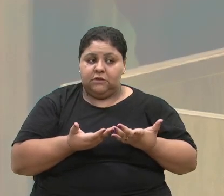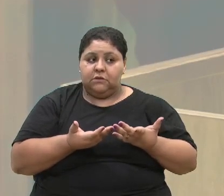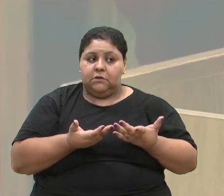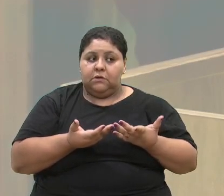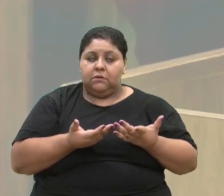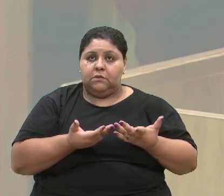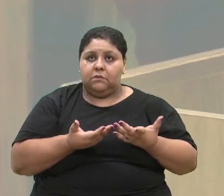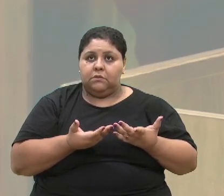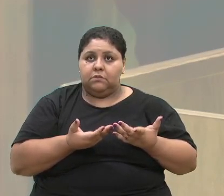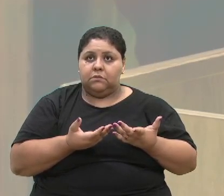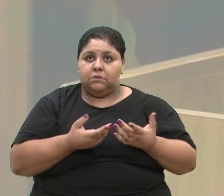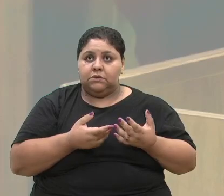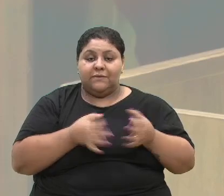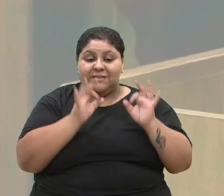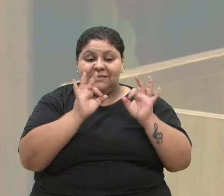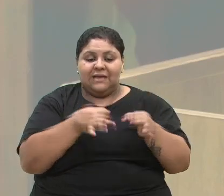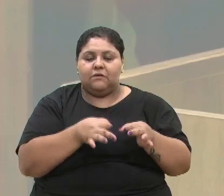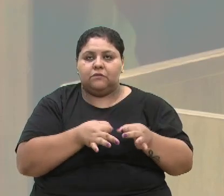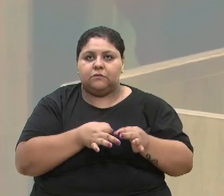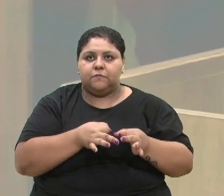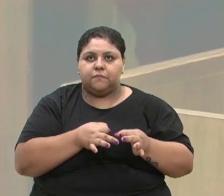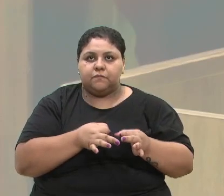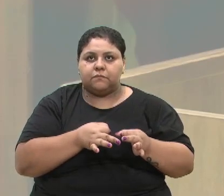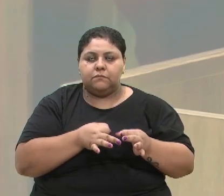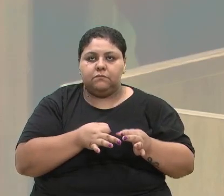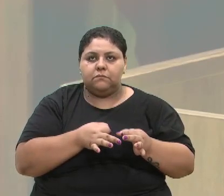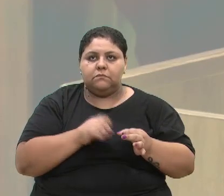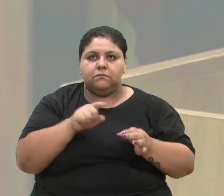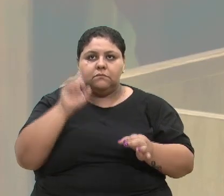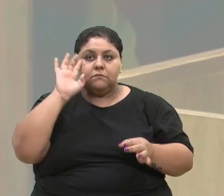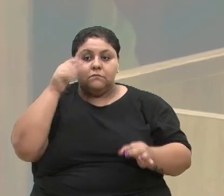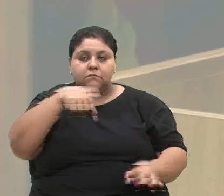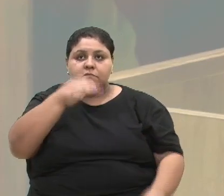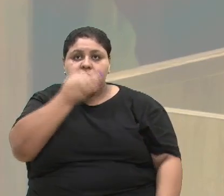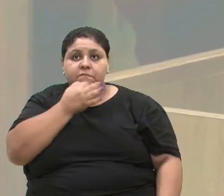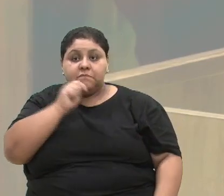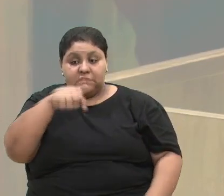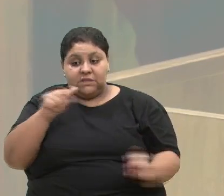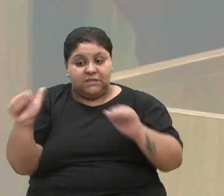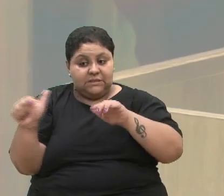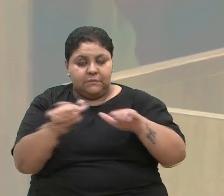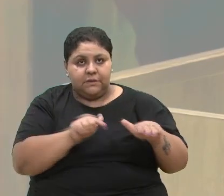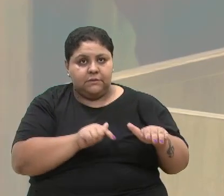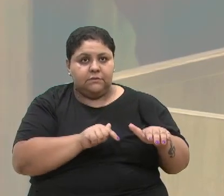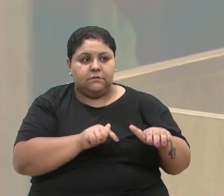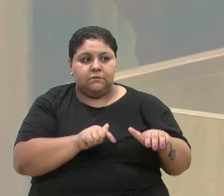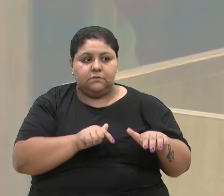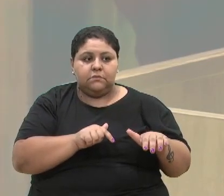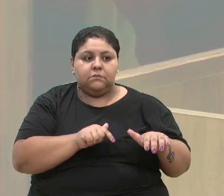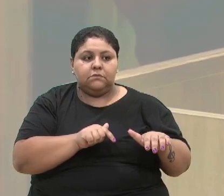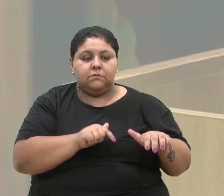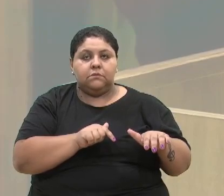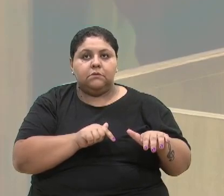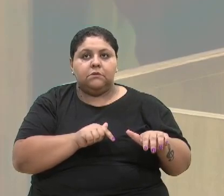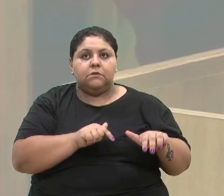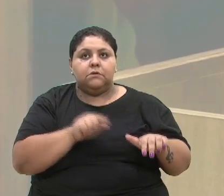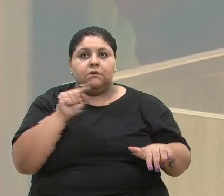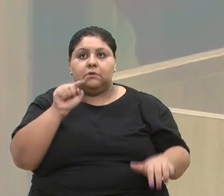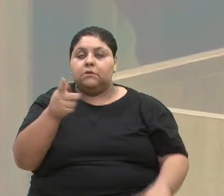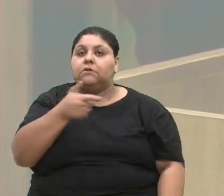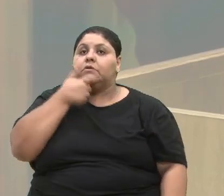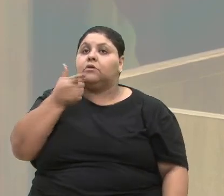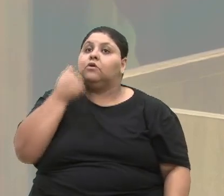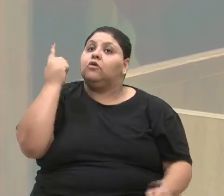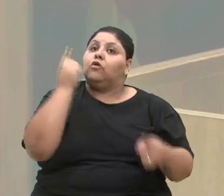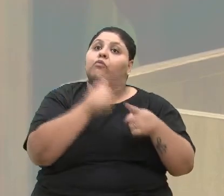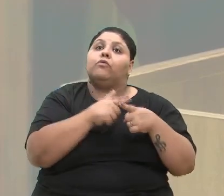Isso não é justo. Isso aconteceu em Caxias essa semana, tá? E se eu fosse dizer o motivo